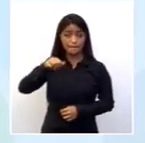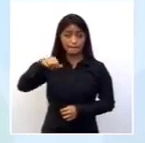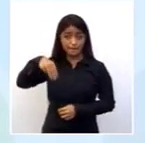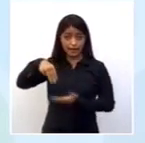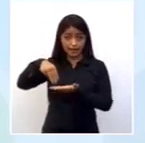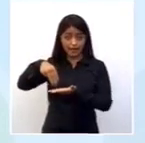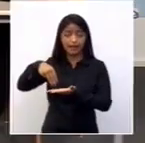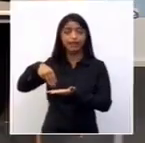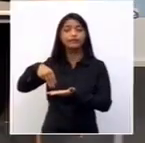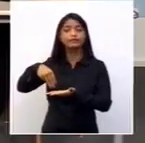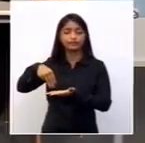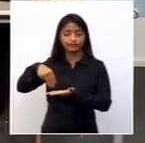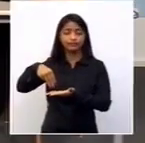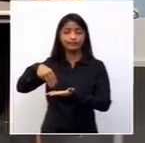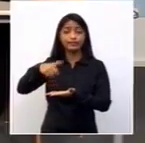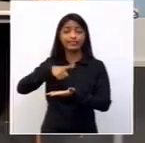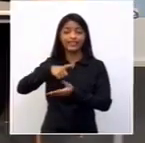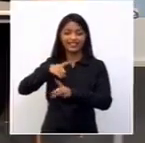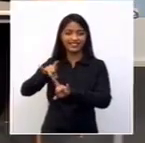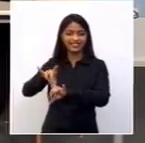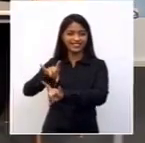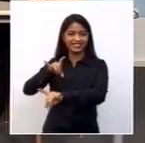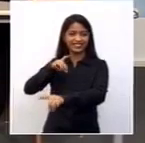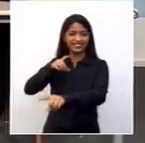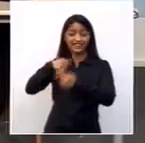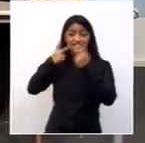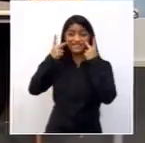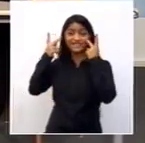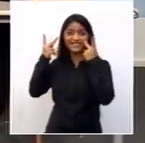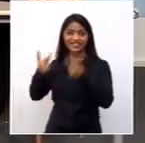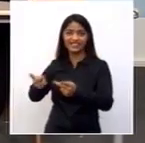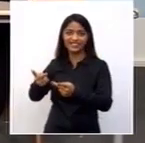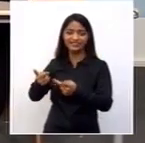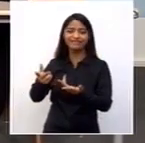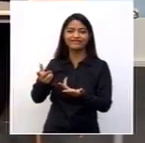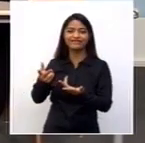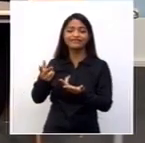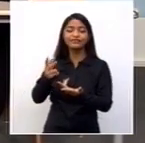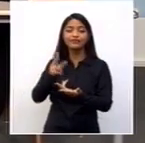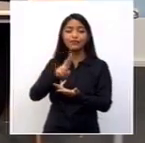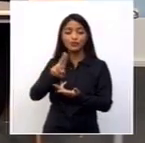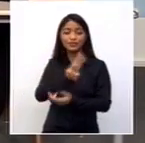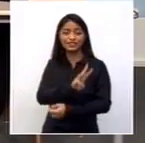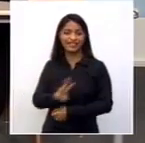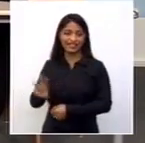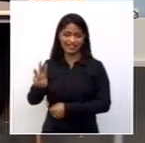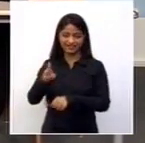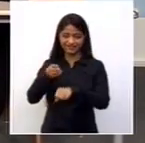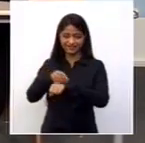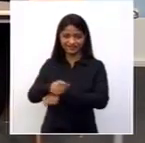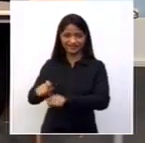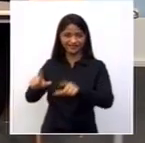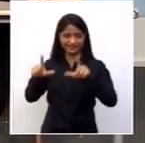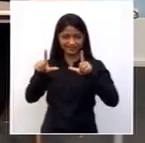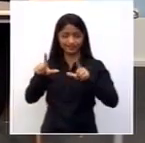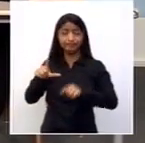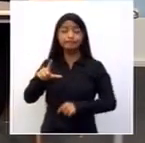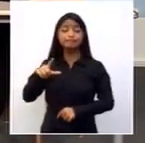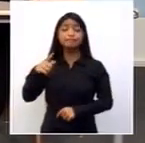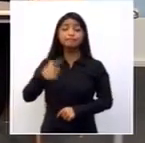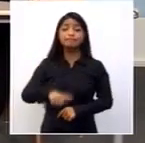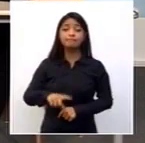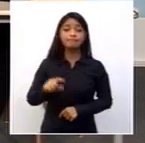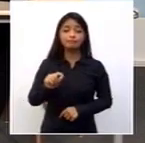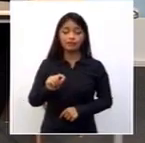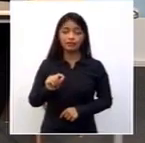tem realizado um tour virtual online a partir do site. E uma coisa interessante que também